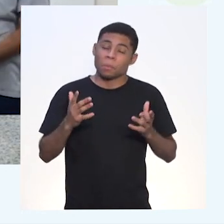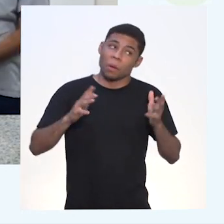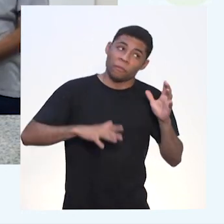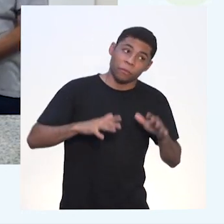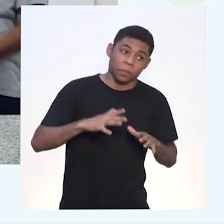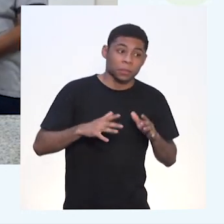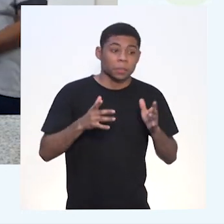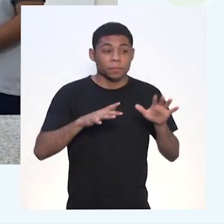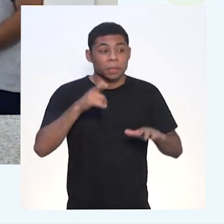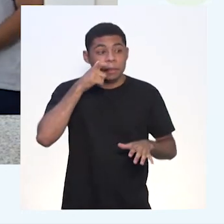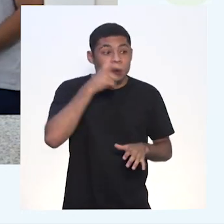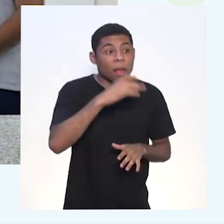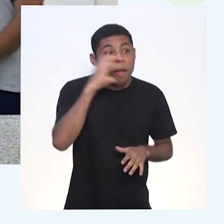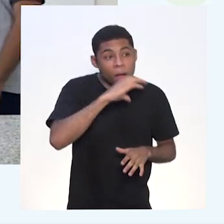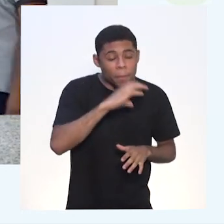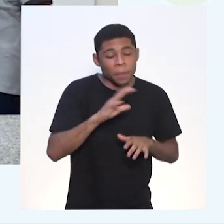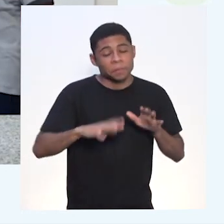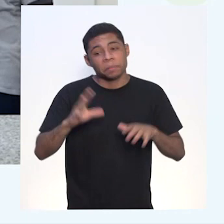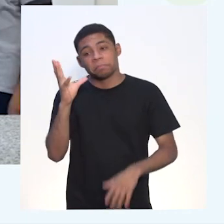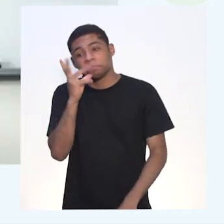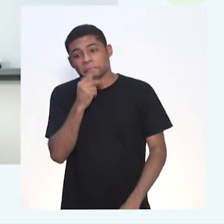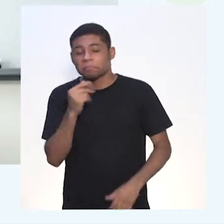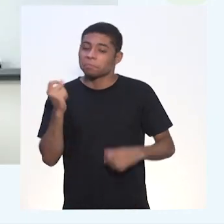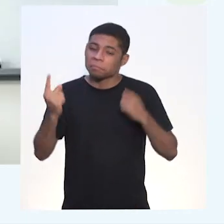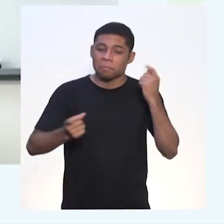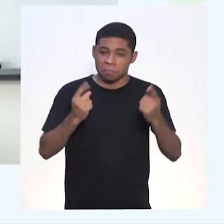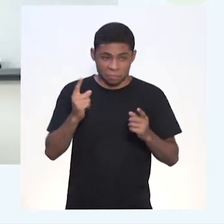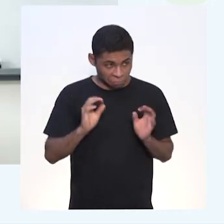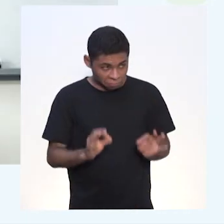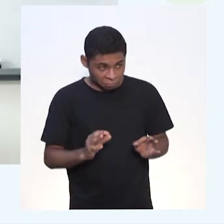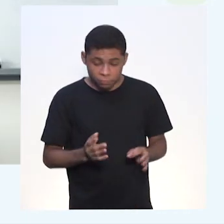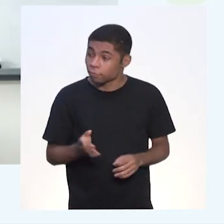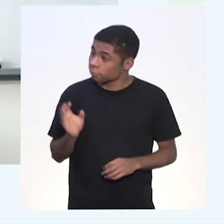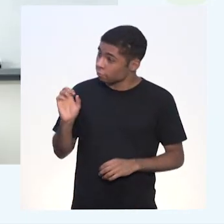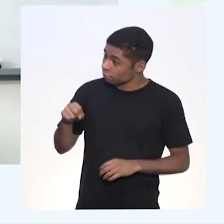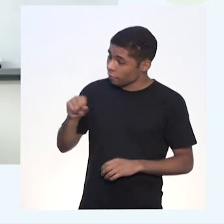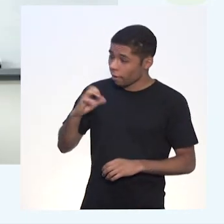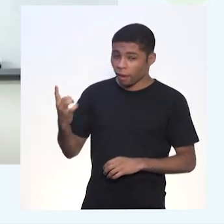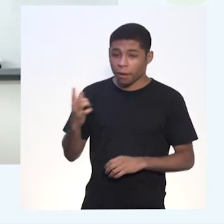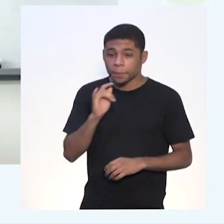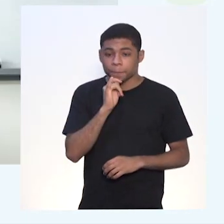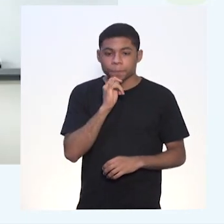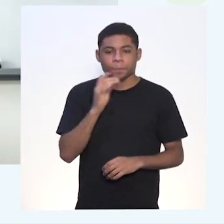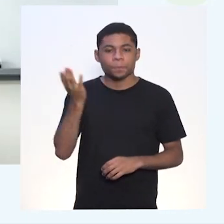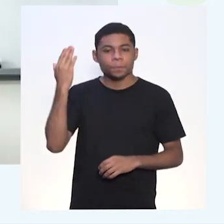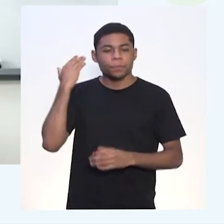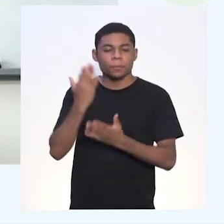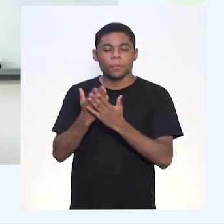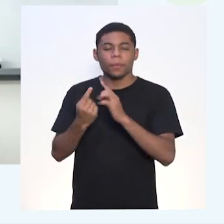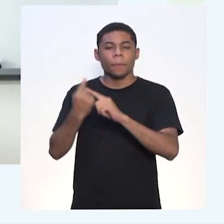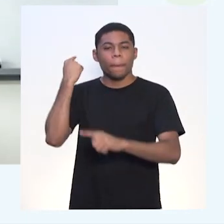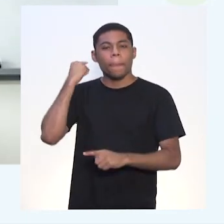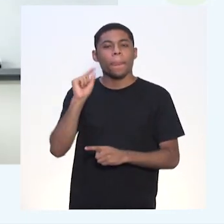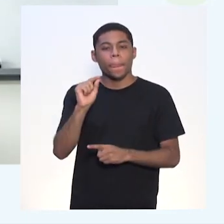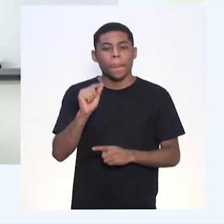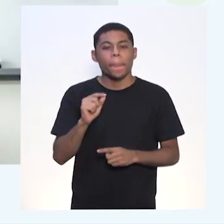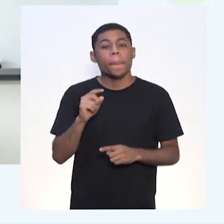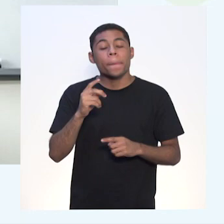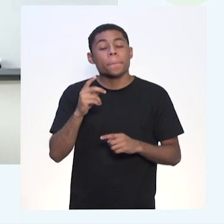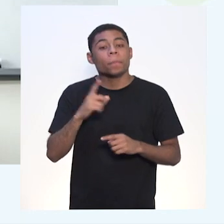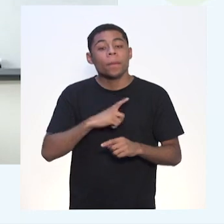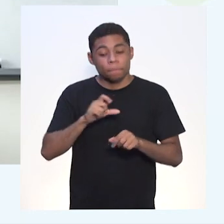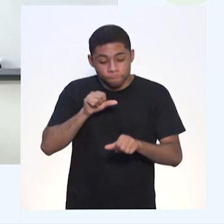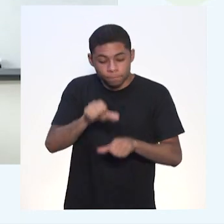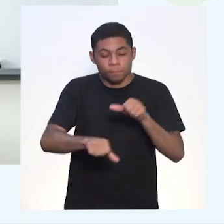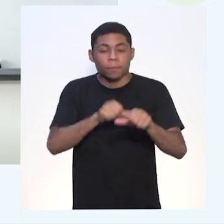talvez interesse que isso ocorra mais rápido ou não, tem? Tem, claro. Pessoal, vocês estudaram nas aulas anteriores a parte de